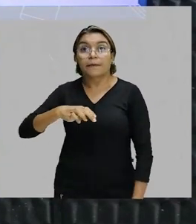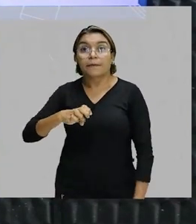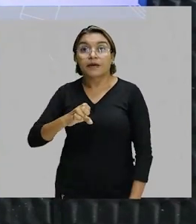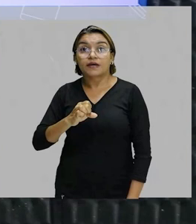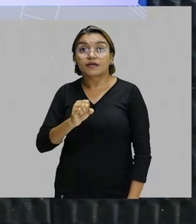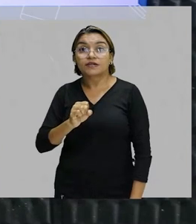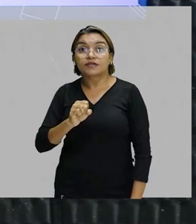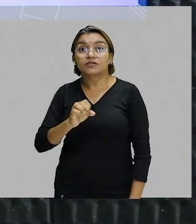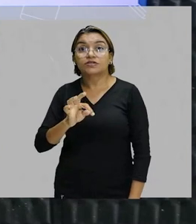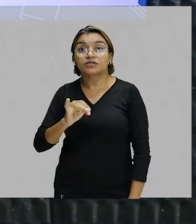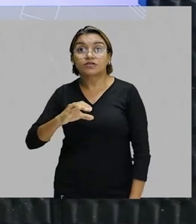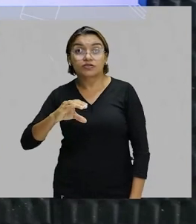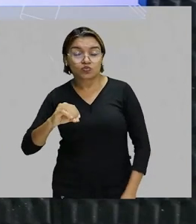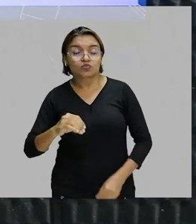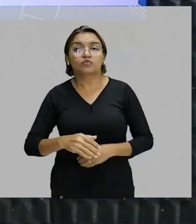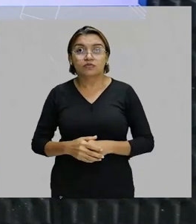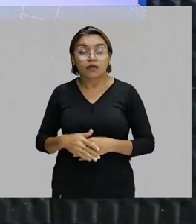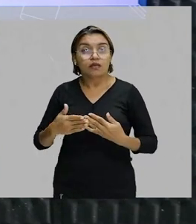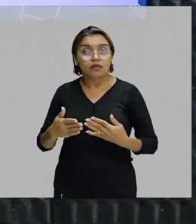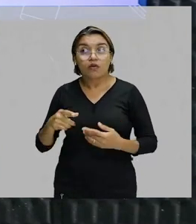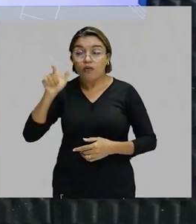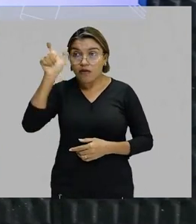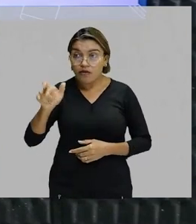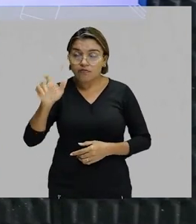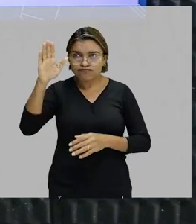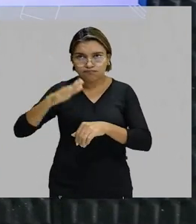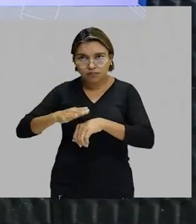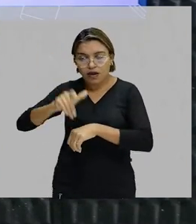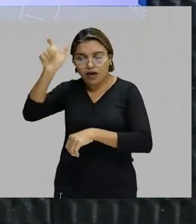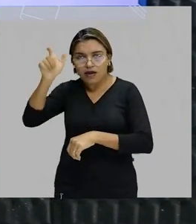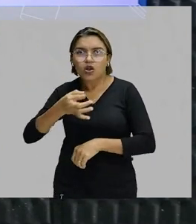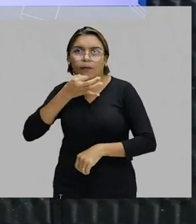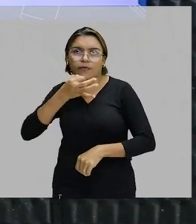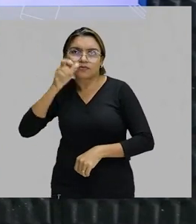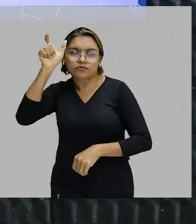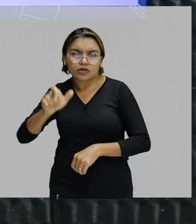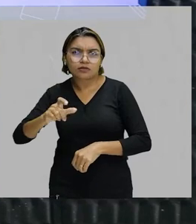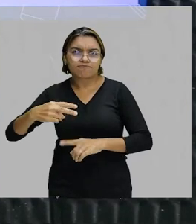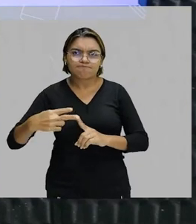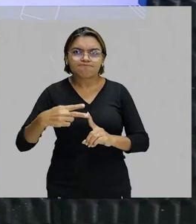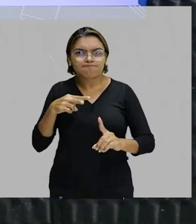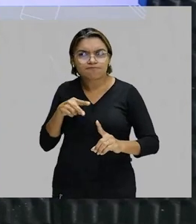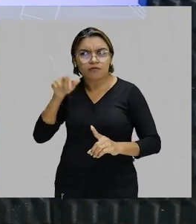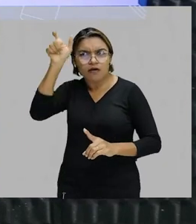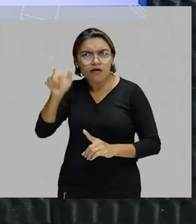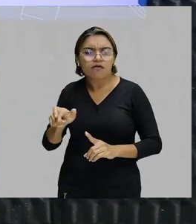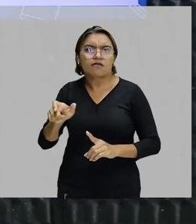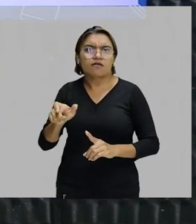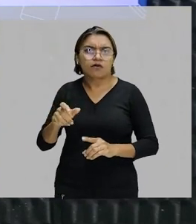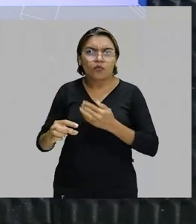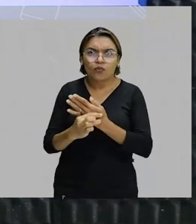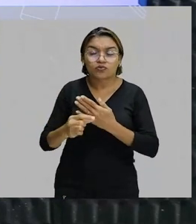um povoado e por essão racial do gub por essa perspectiva do